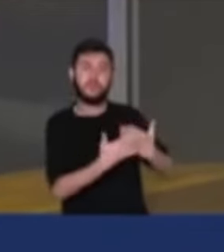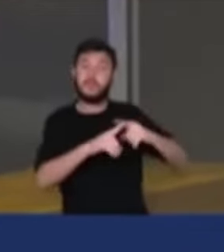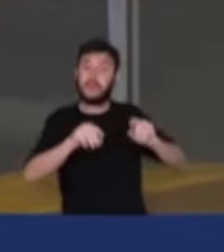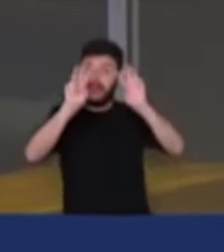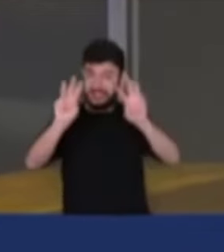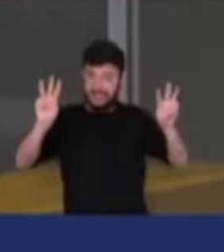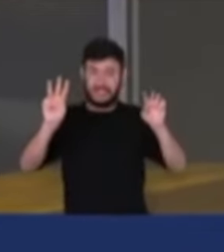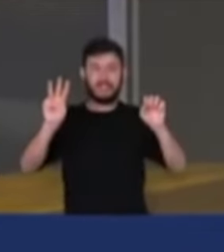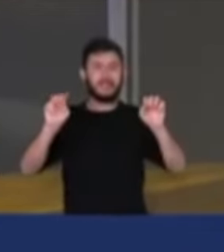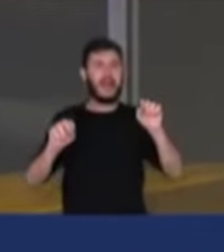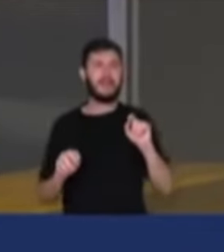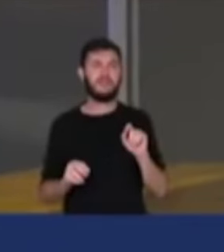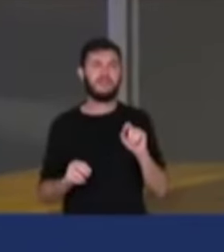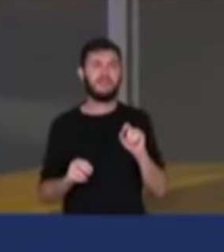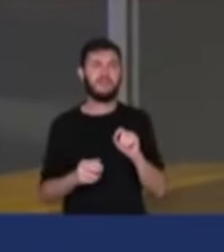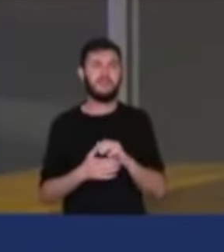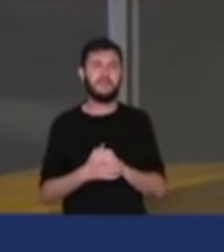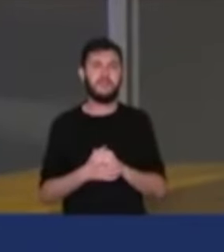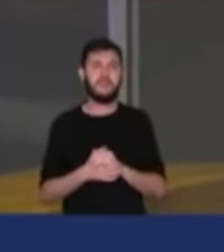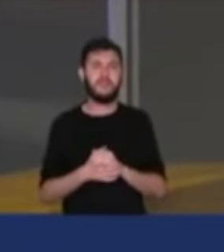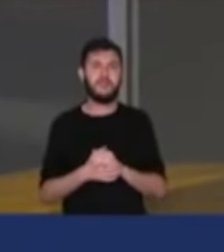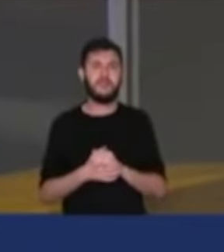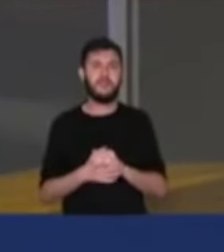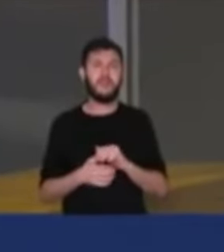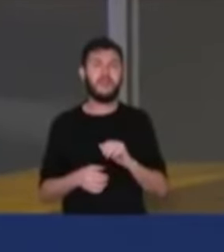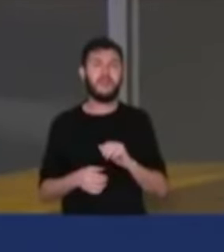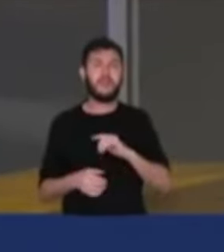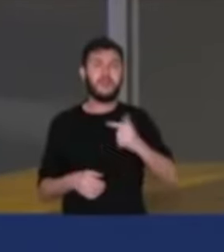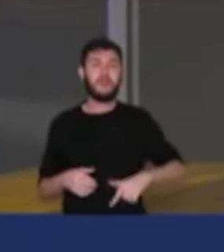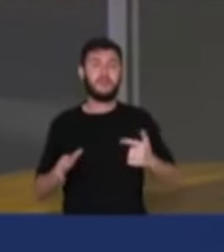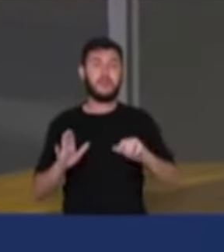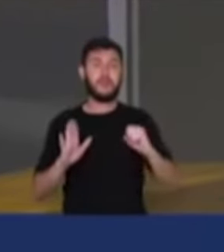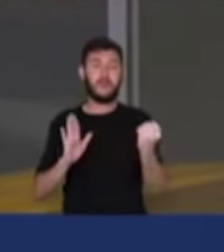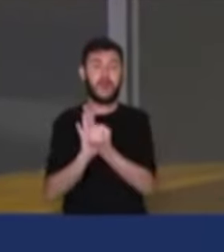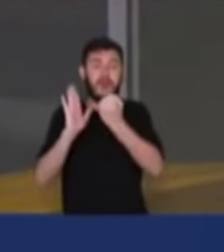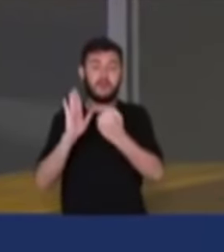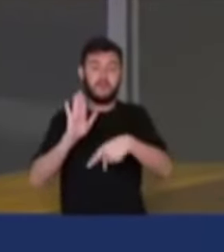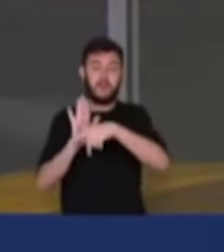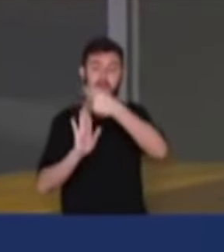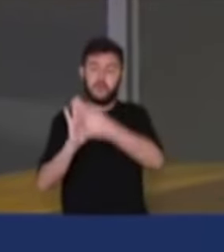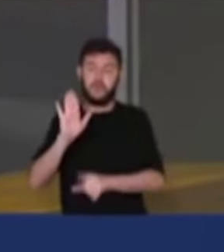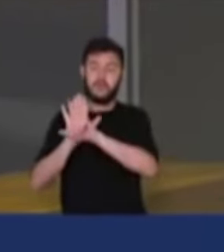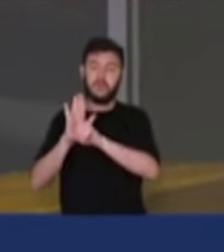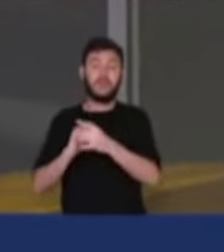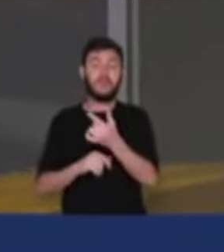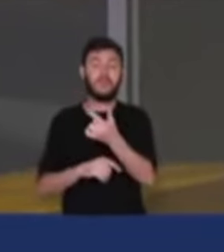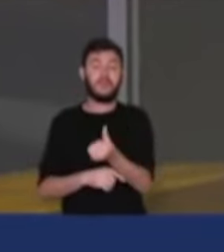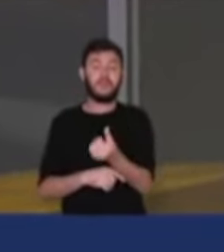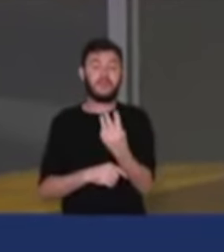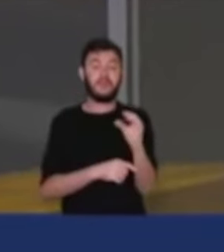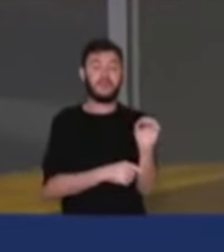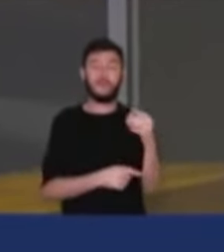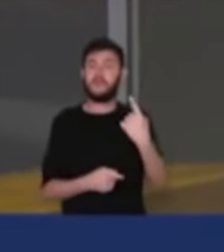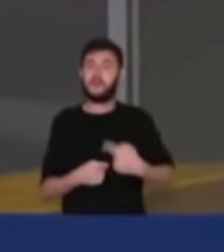está abarcado pelo projeto 2630 porque tem menos menos de